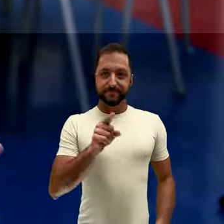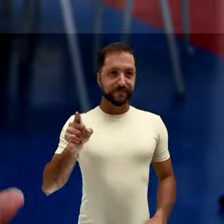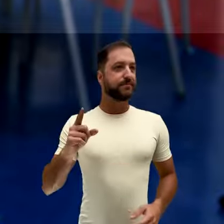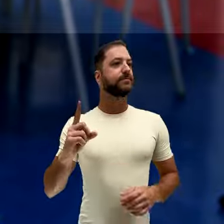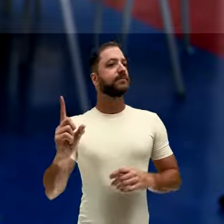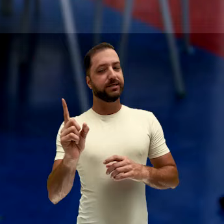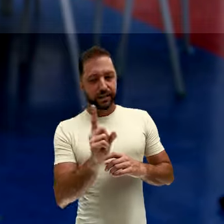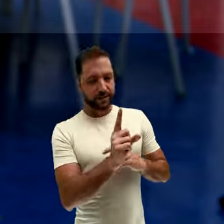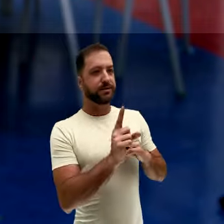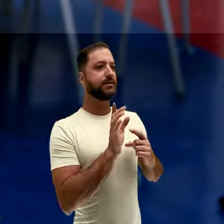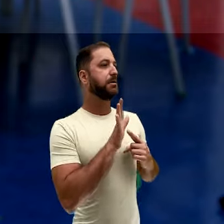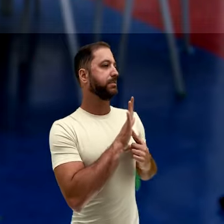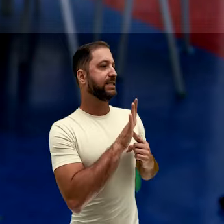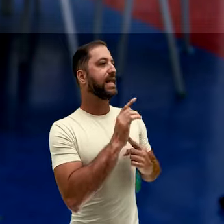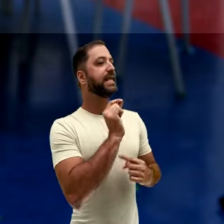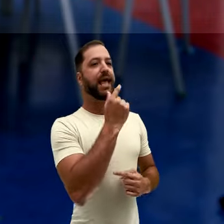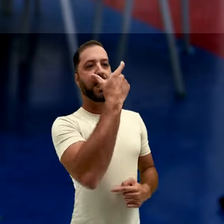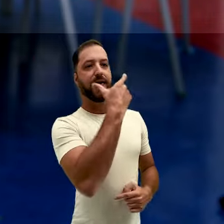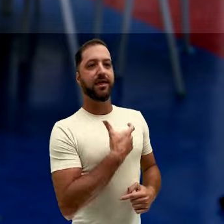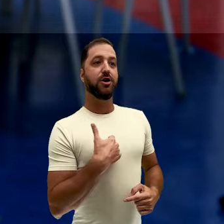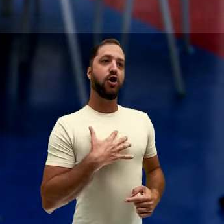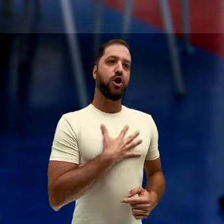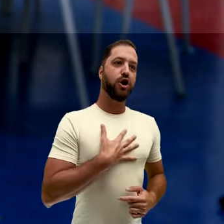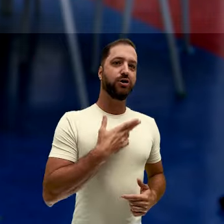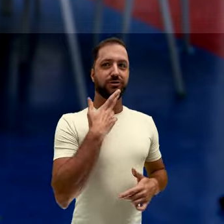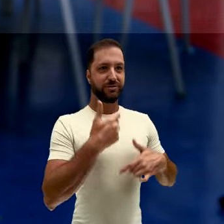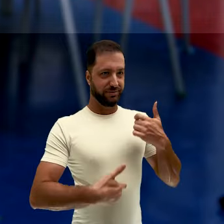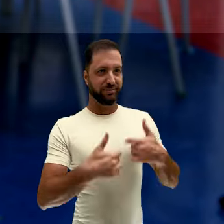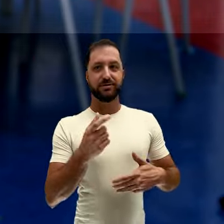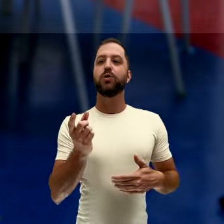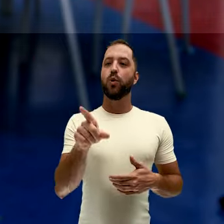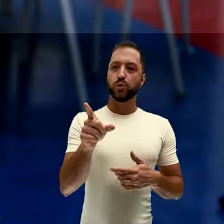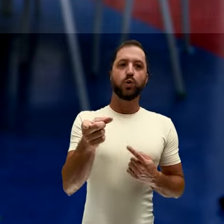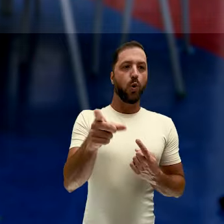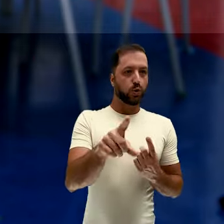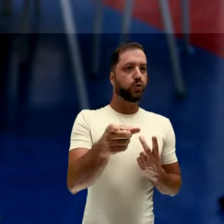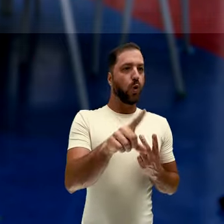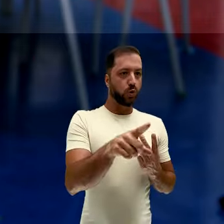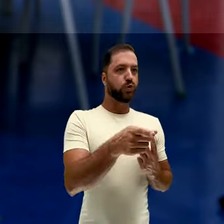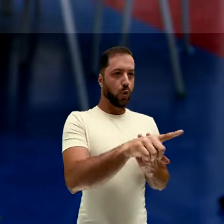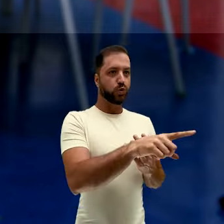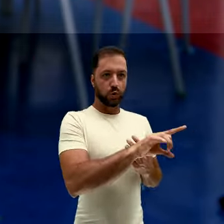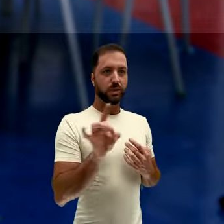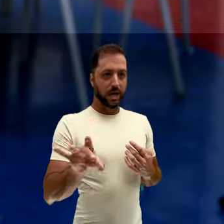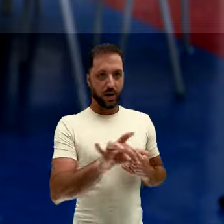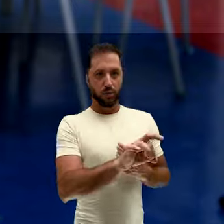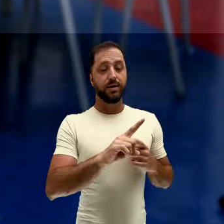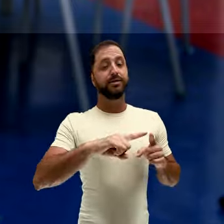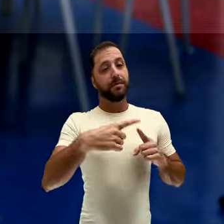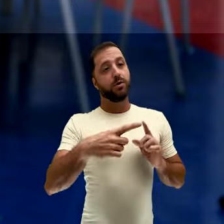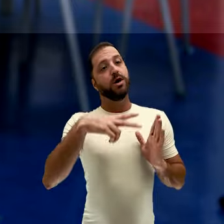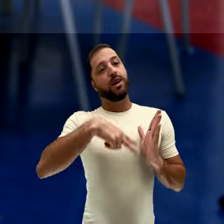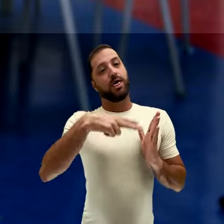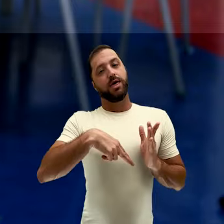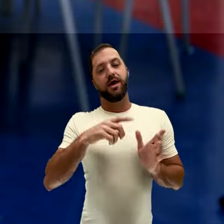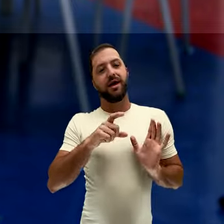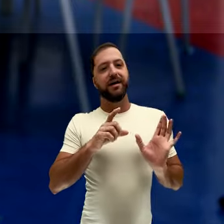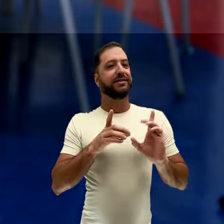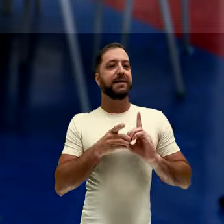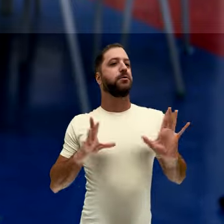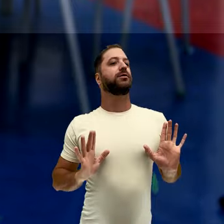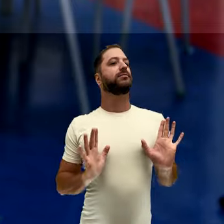Eles entram, se apresentam, falam do que gostam, e aí depois a gente vai mesmo para a dinâmica da escolha do livro,